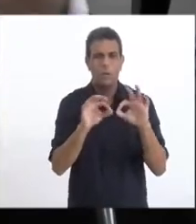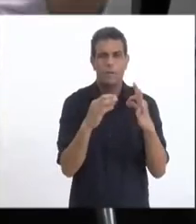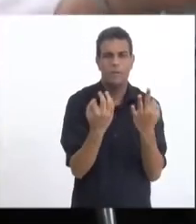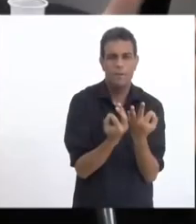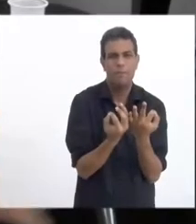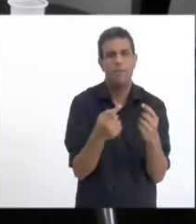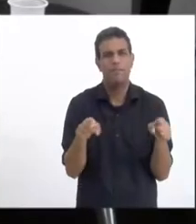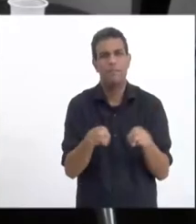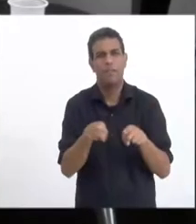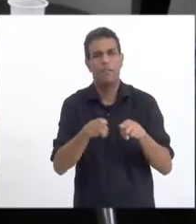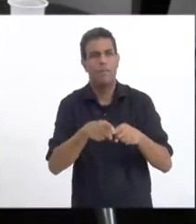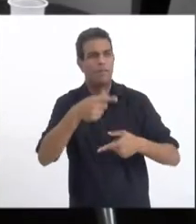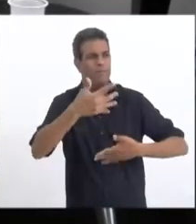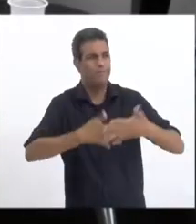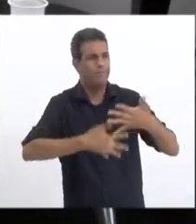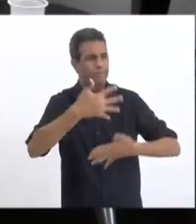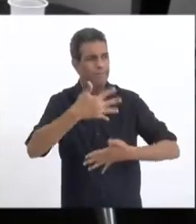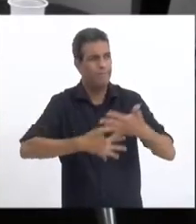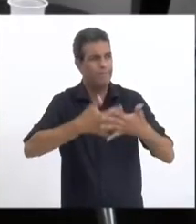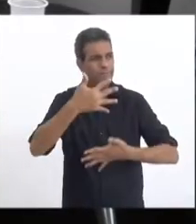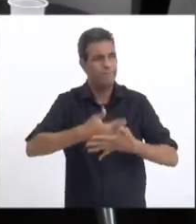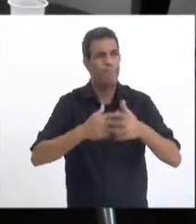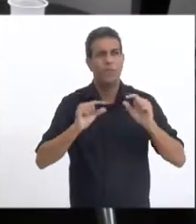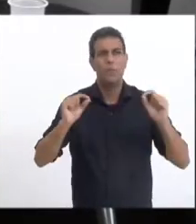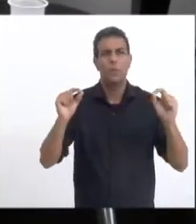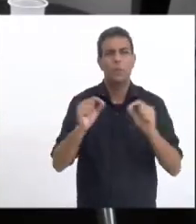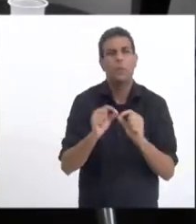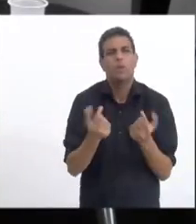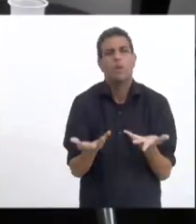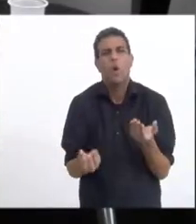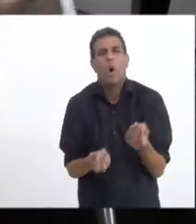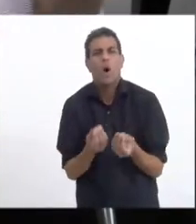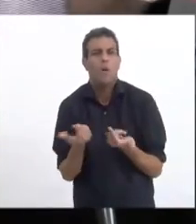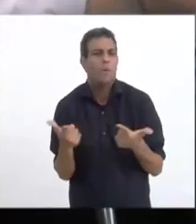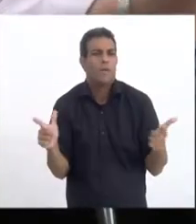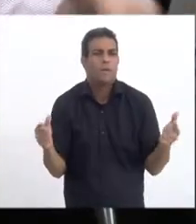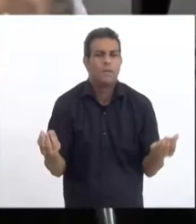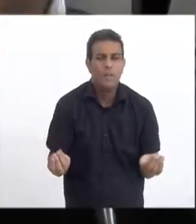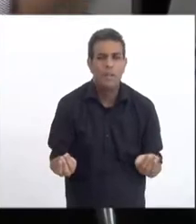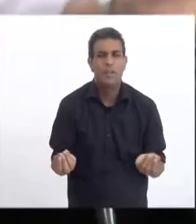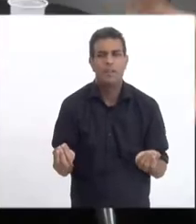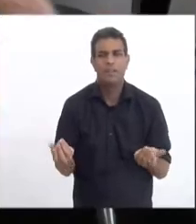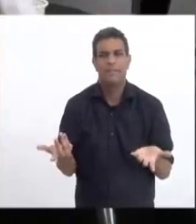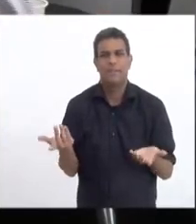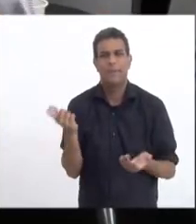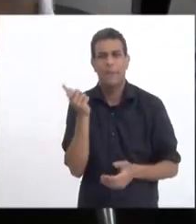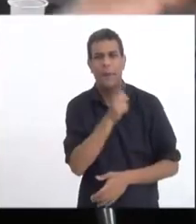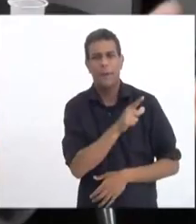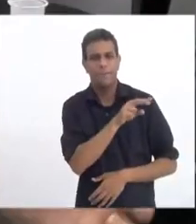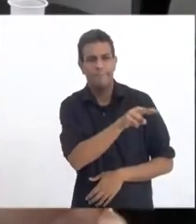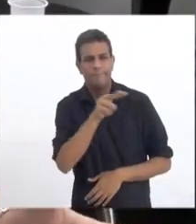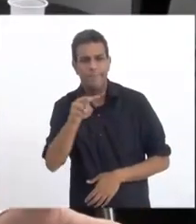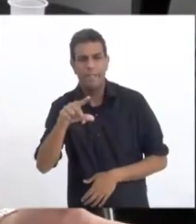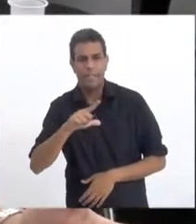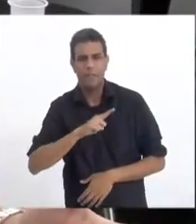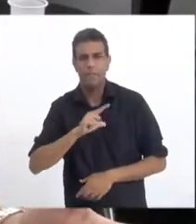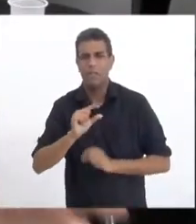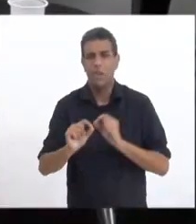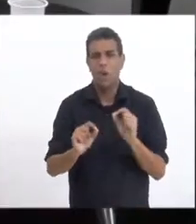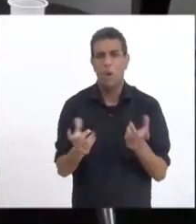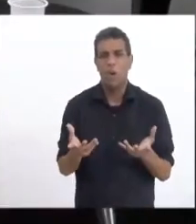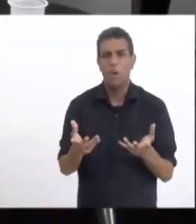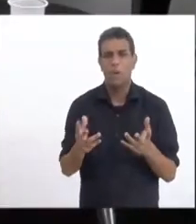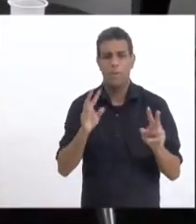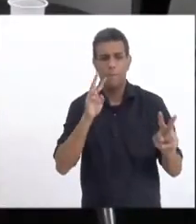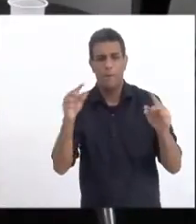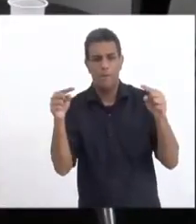toda desestruturada, né, sem ter uma saída, no meu ver, não tinha saída. O meu